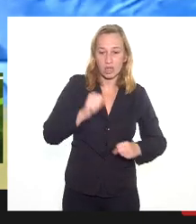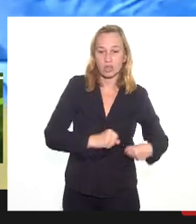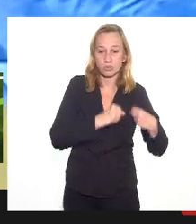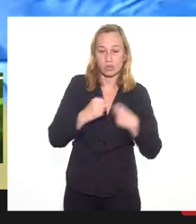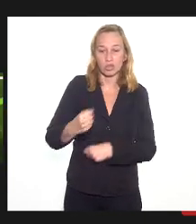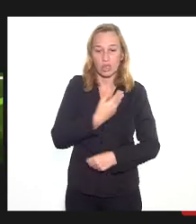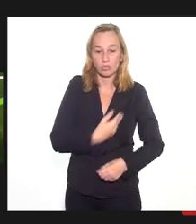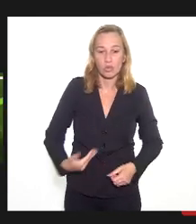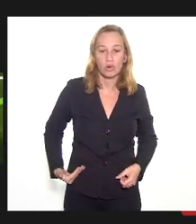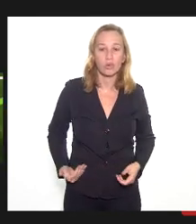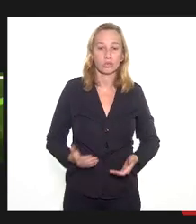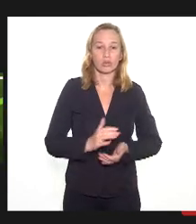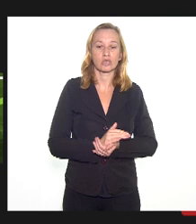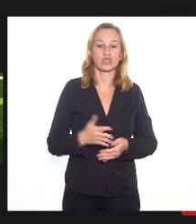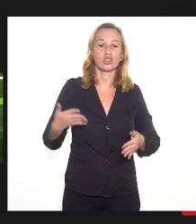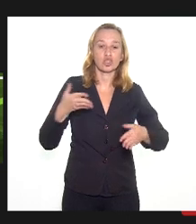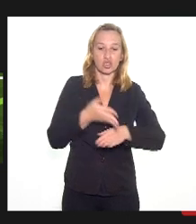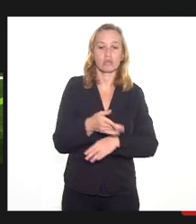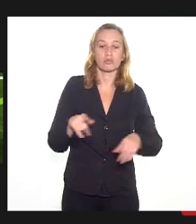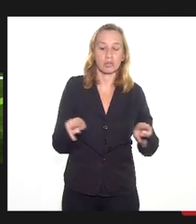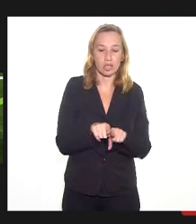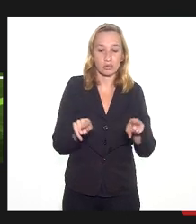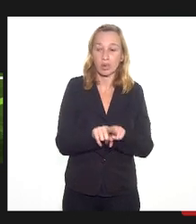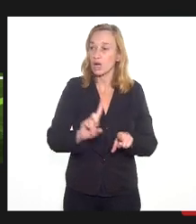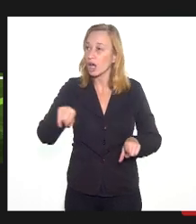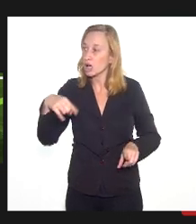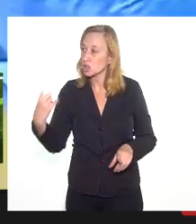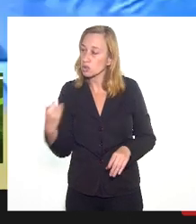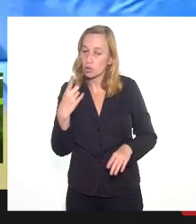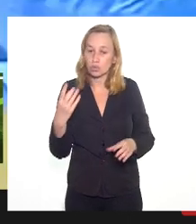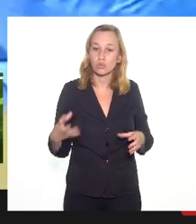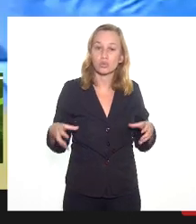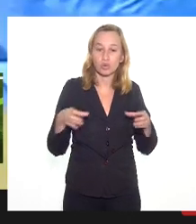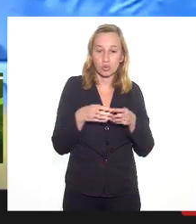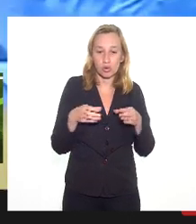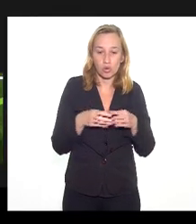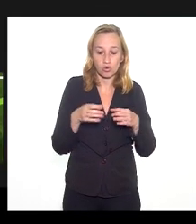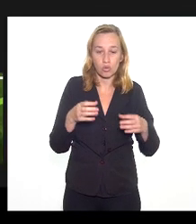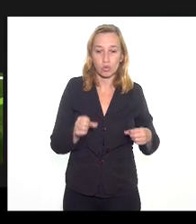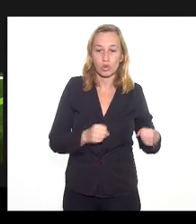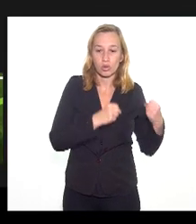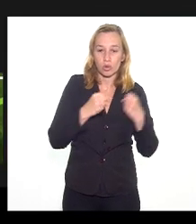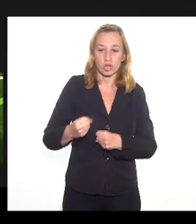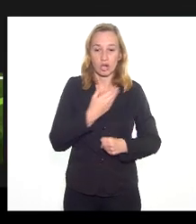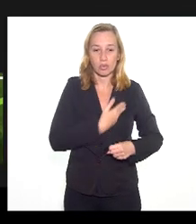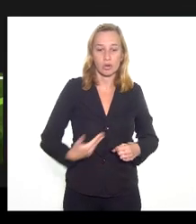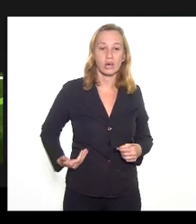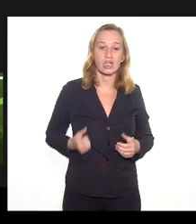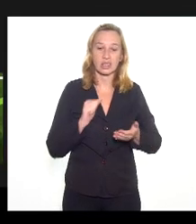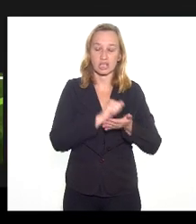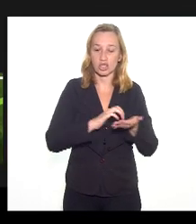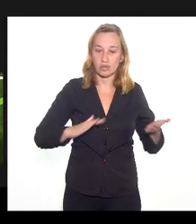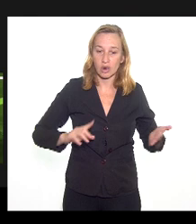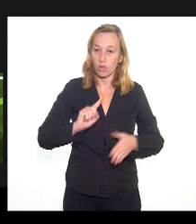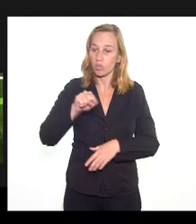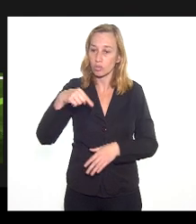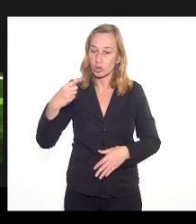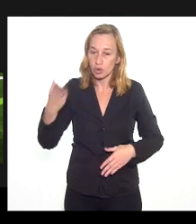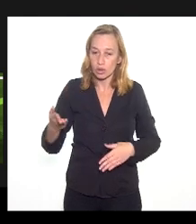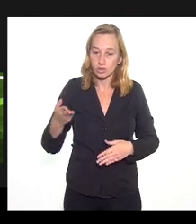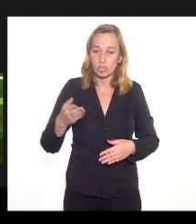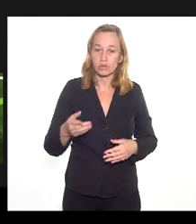público, que chegue também às outras entidades do poder público, que essas atividades poluidoras, não há